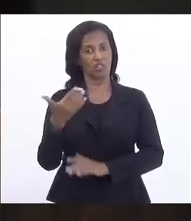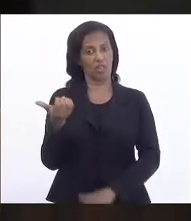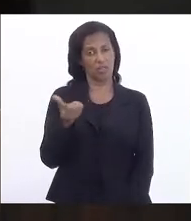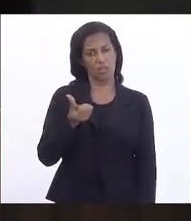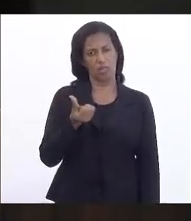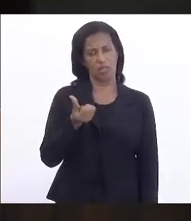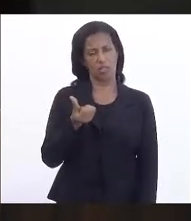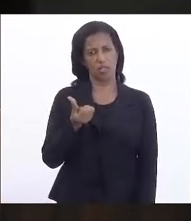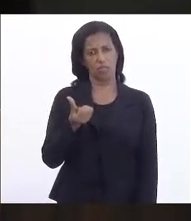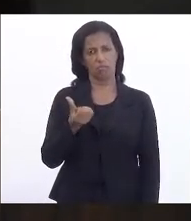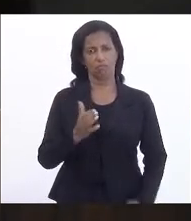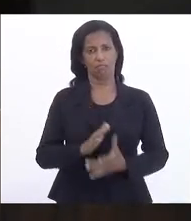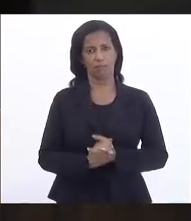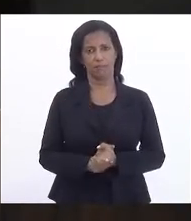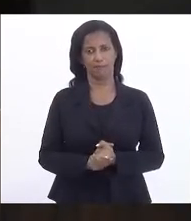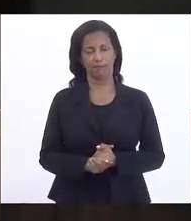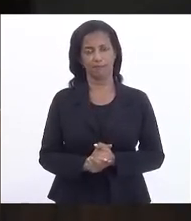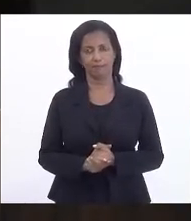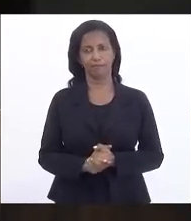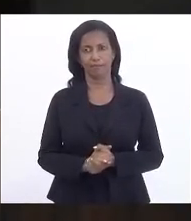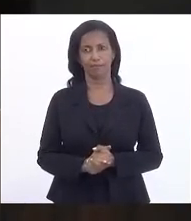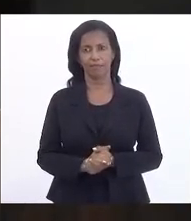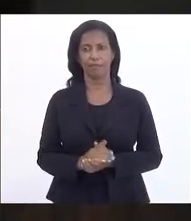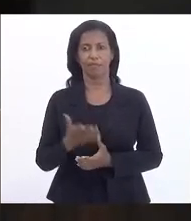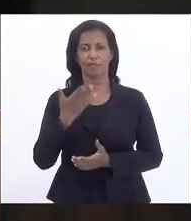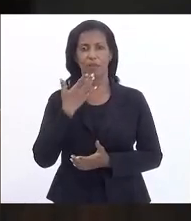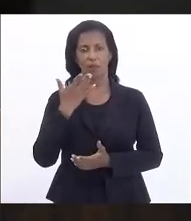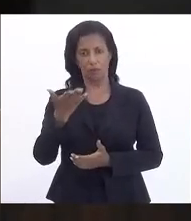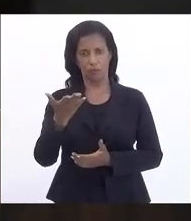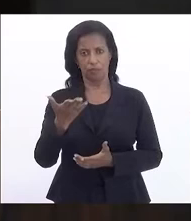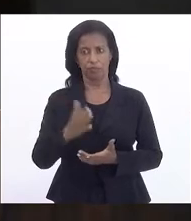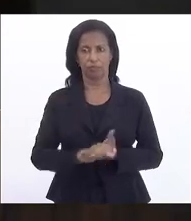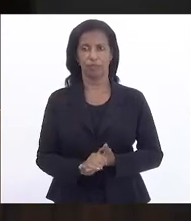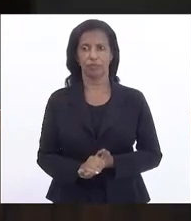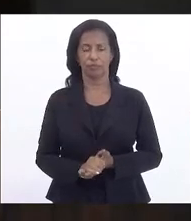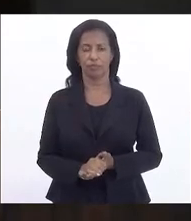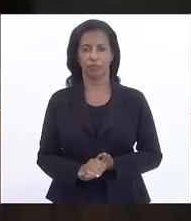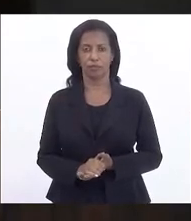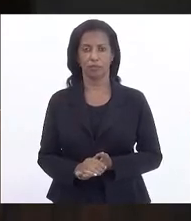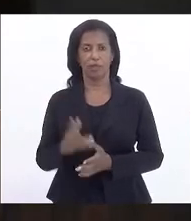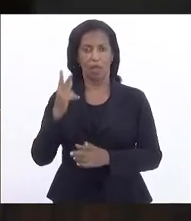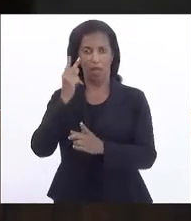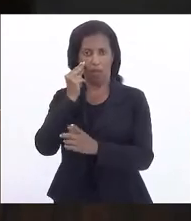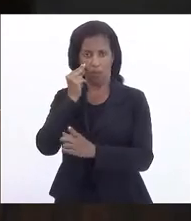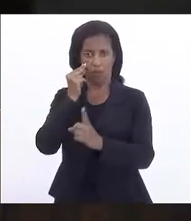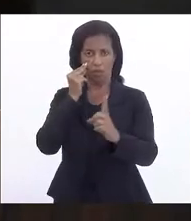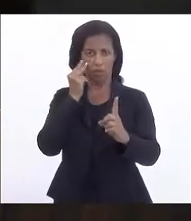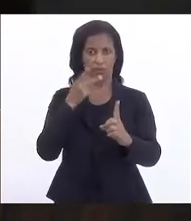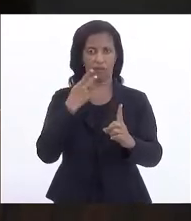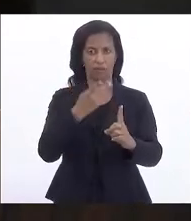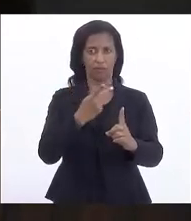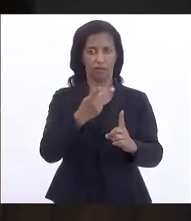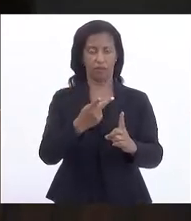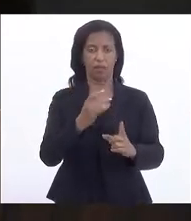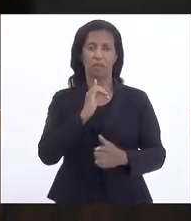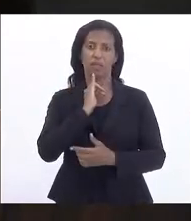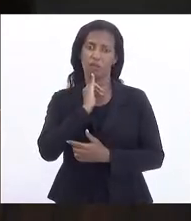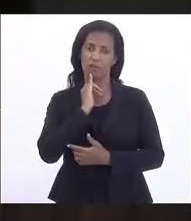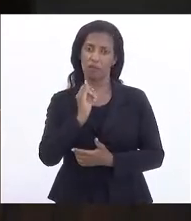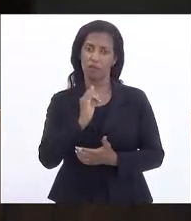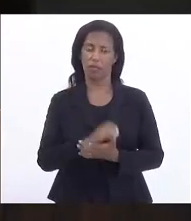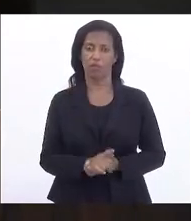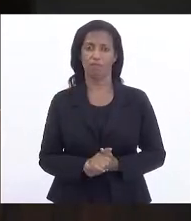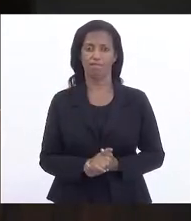então eu vou deixar a vossa excelência a vossa excelência já vai fazer mas é a Mônica que vai usar da palavra eu infelizmente eu ainda